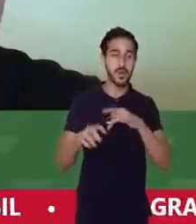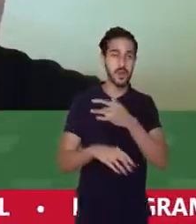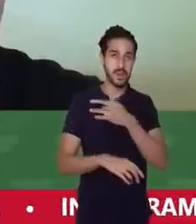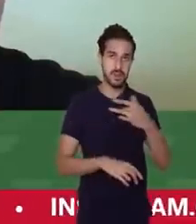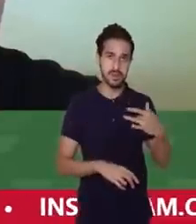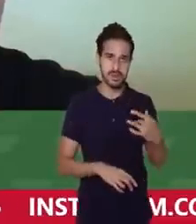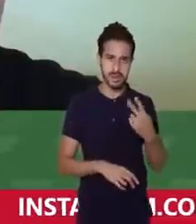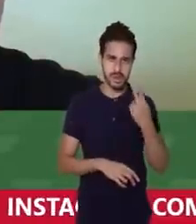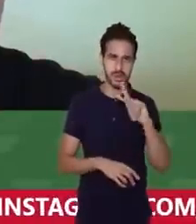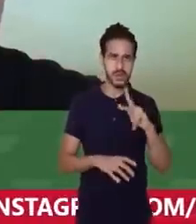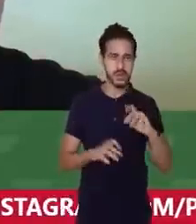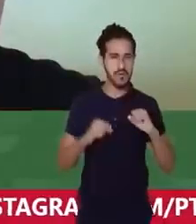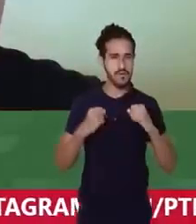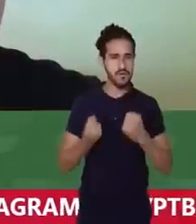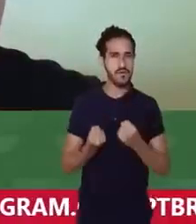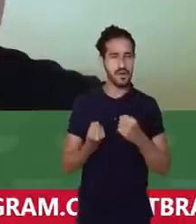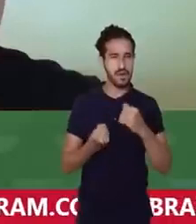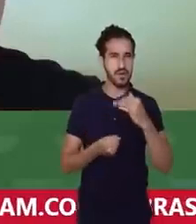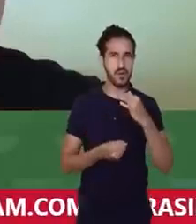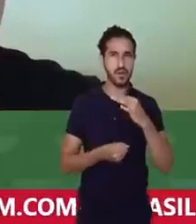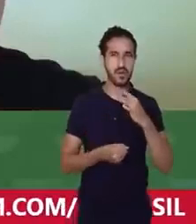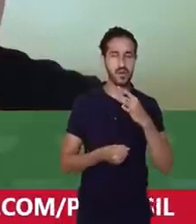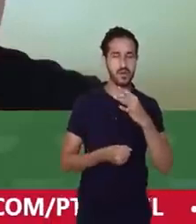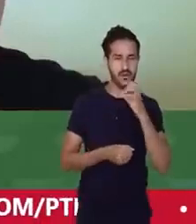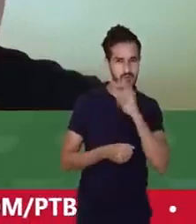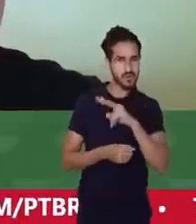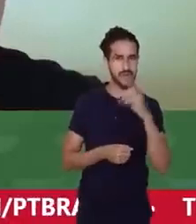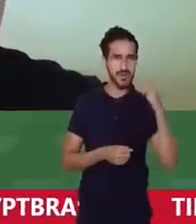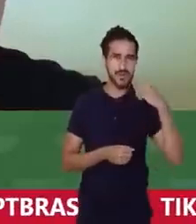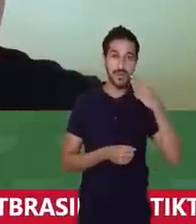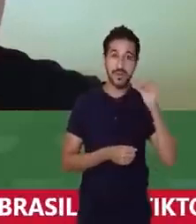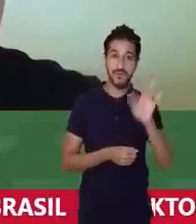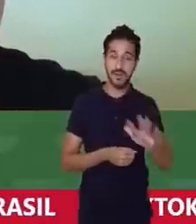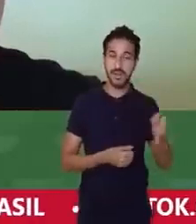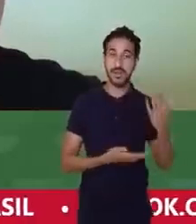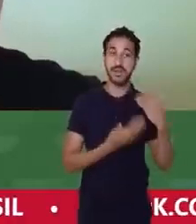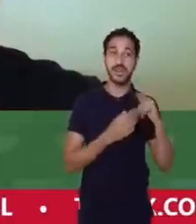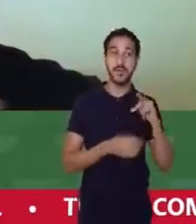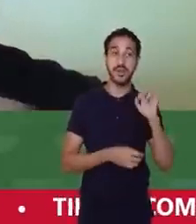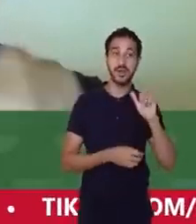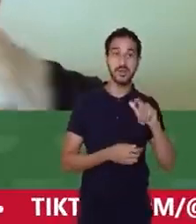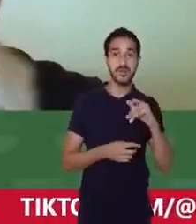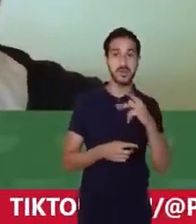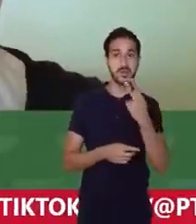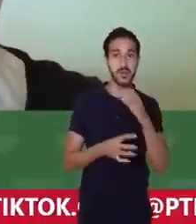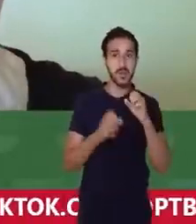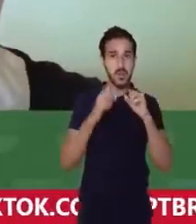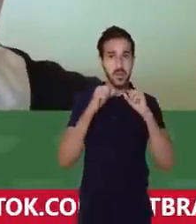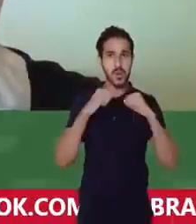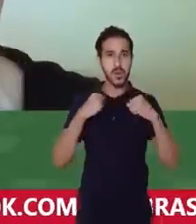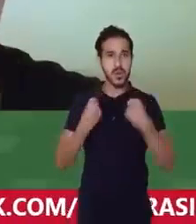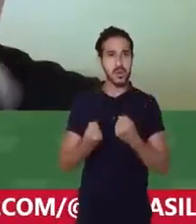da saúde. A sua dedicação. Eu acompanhei como deputado federal quando tinha o pré-sal e a sua posição de injetar todo esse recurso